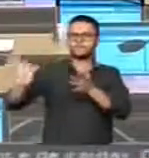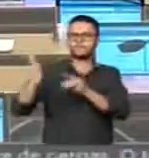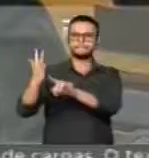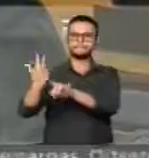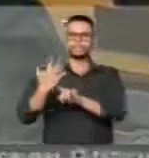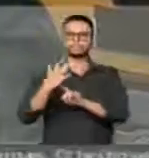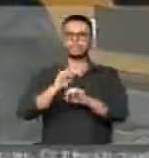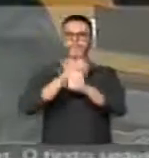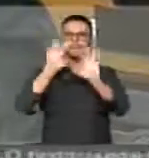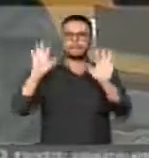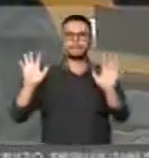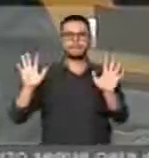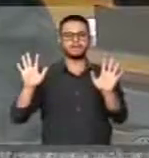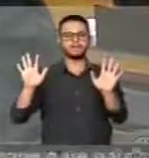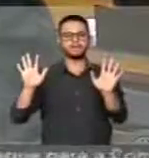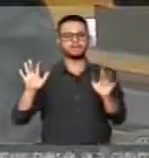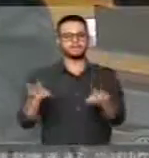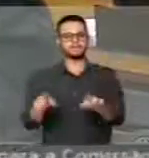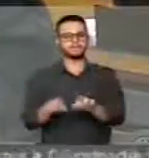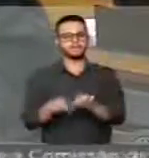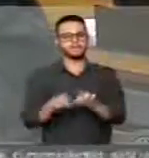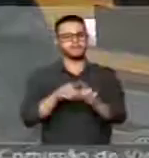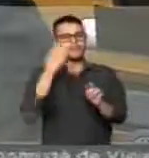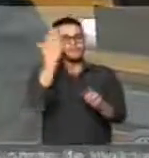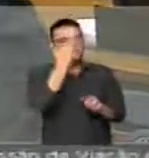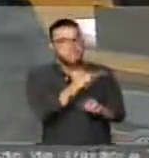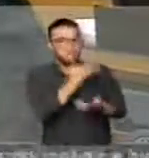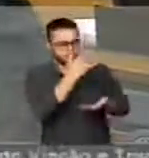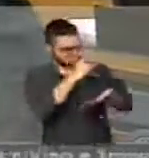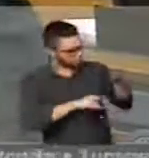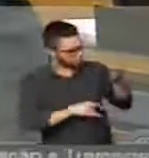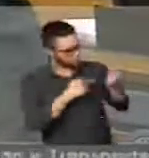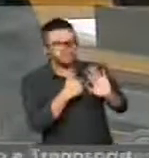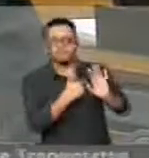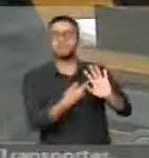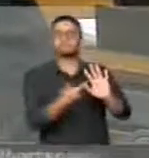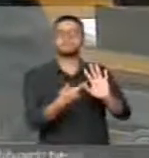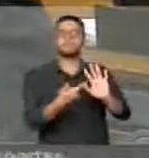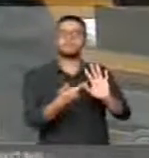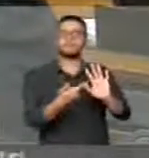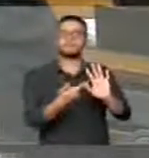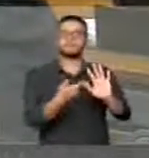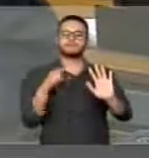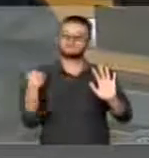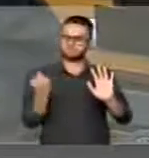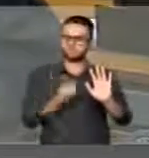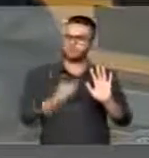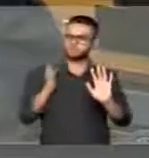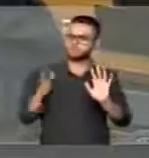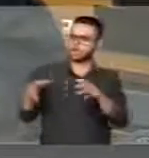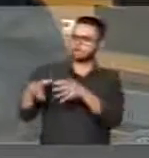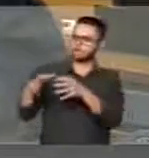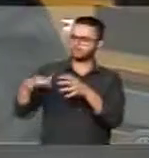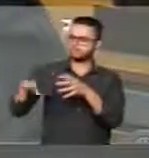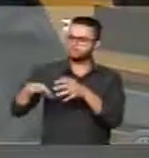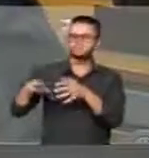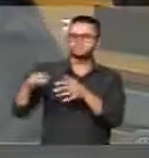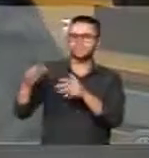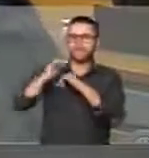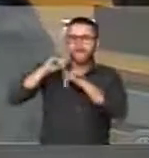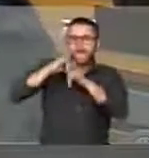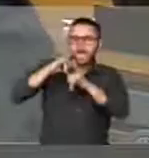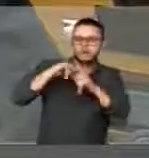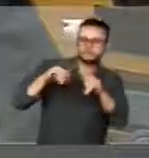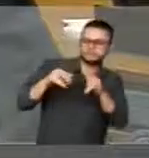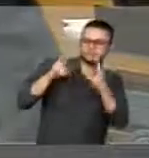clareza e com provas documentais. E nós que acompanhamos os vários depoimentos das